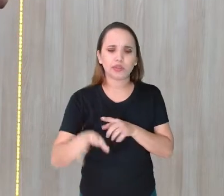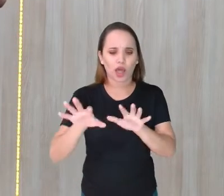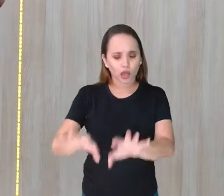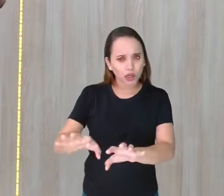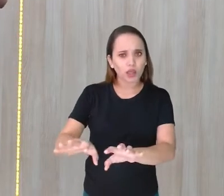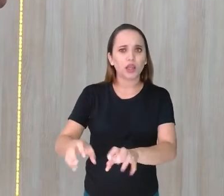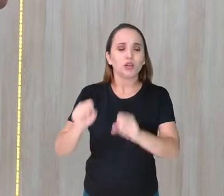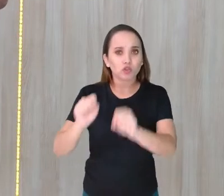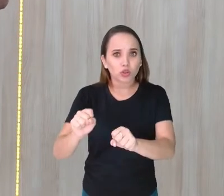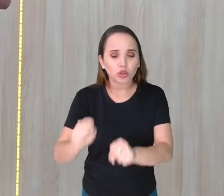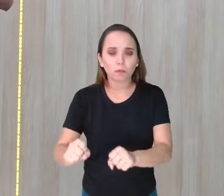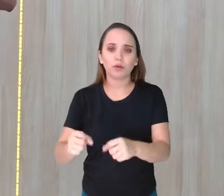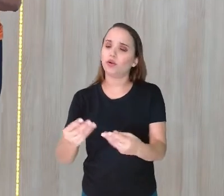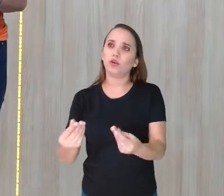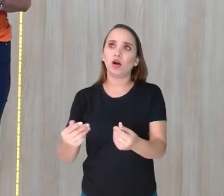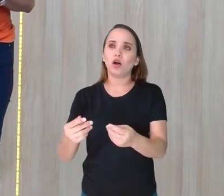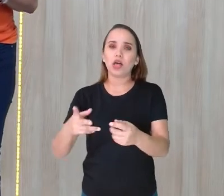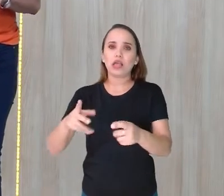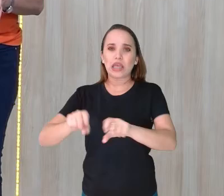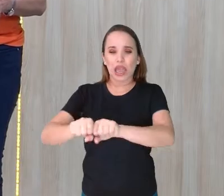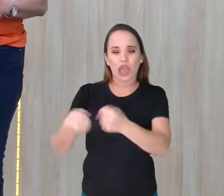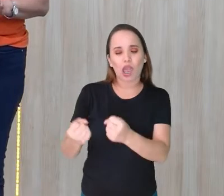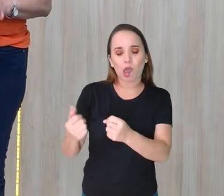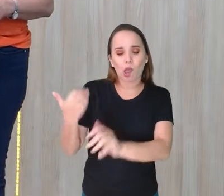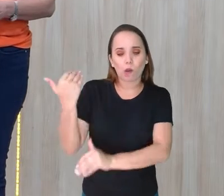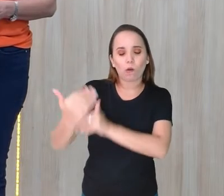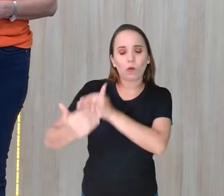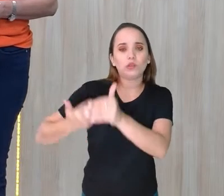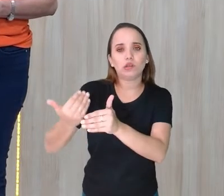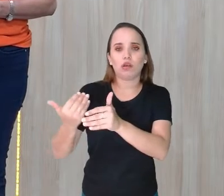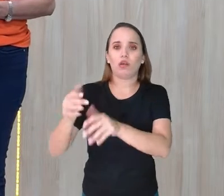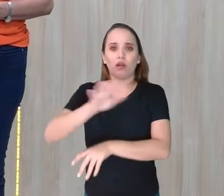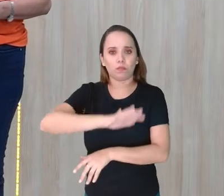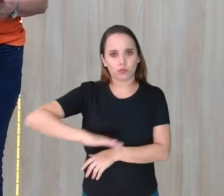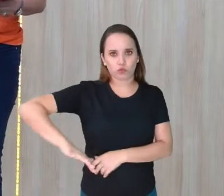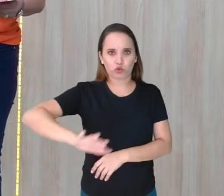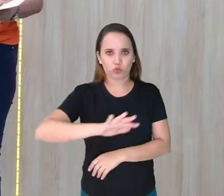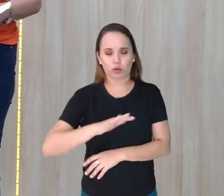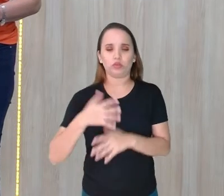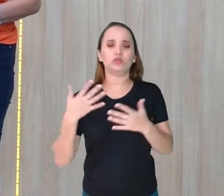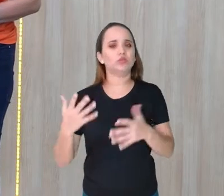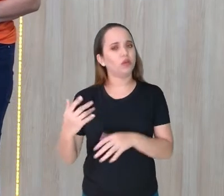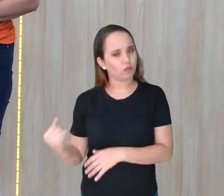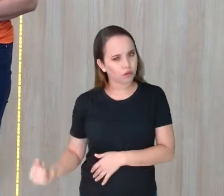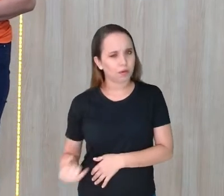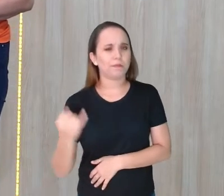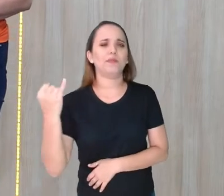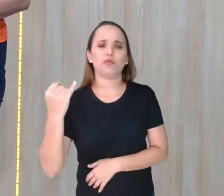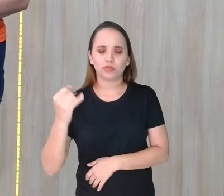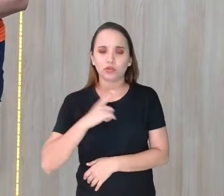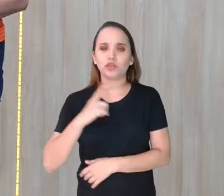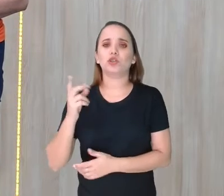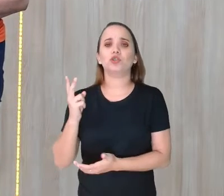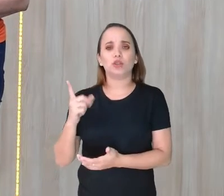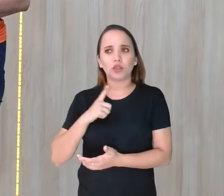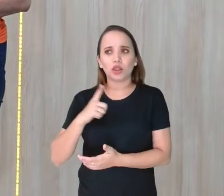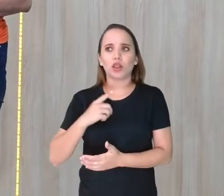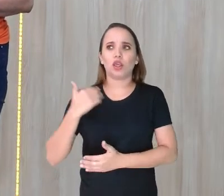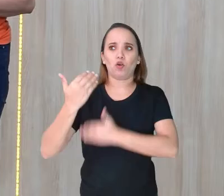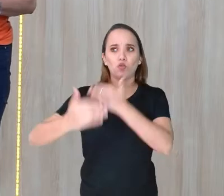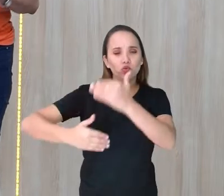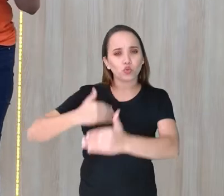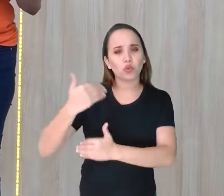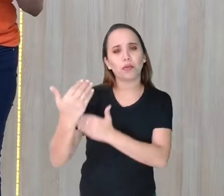podemos causar um grande desequilíbrio ecológico no ambiente. Então é importante que as espécies se reproduzam,